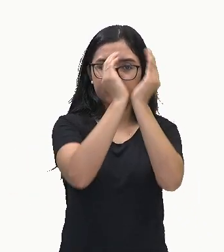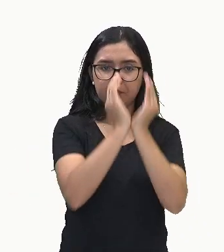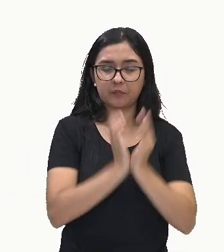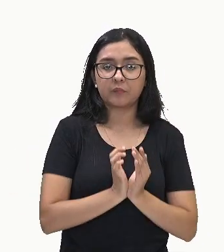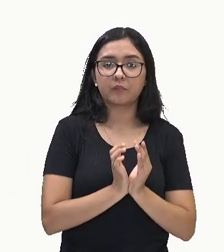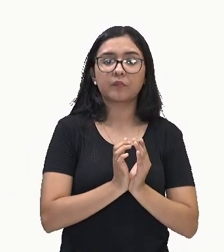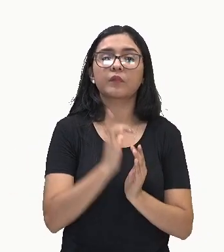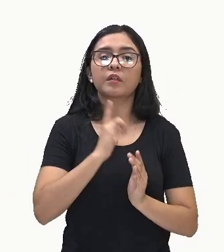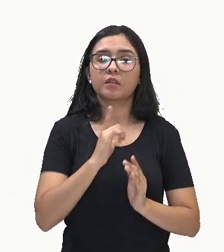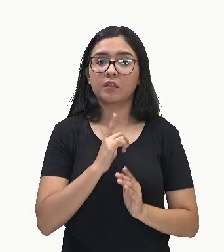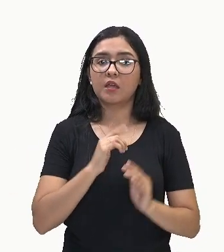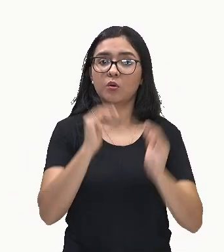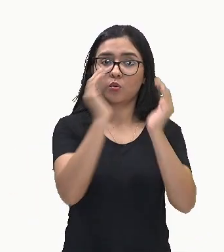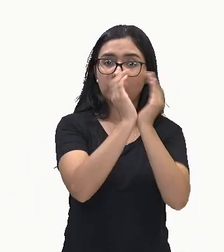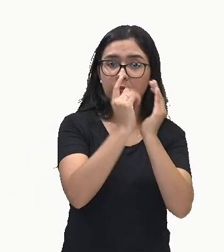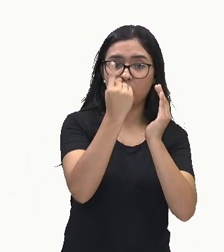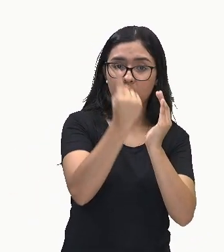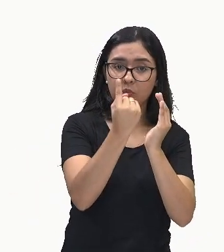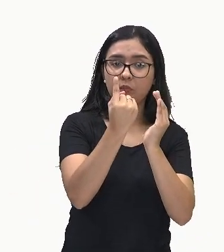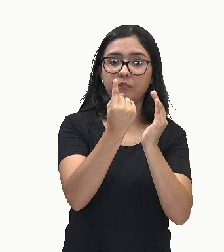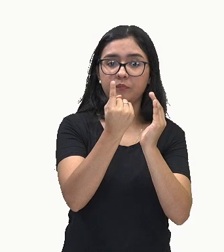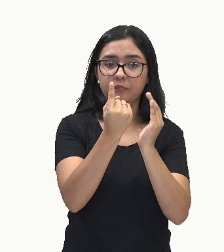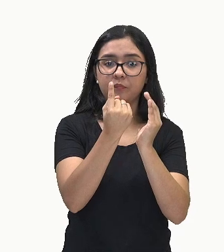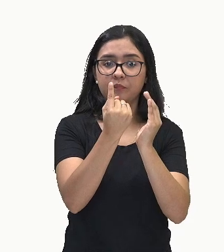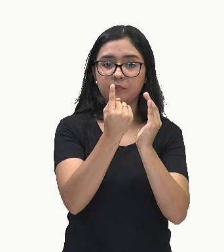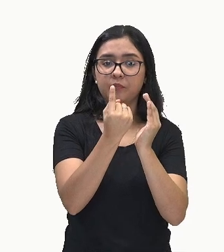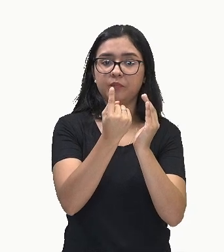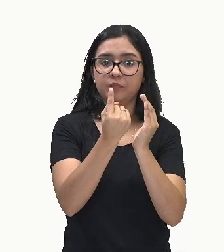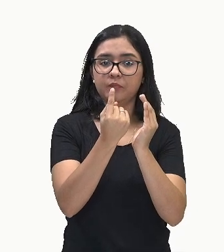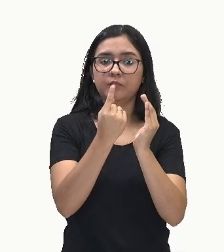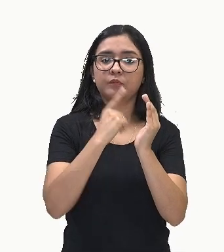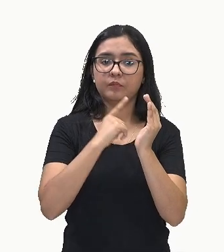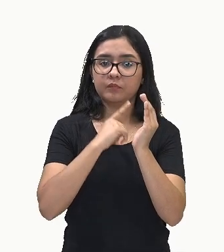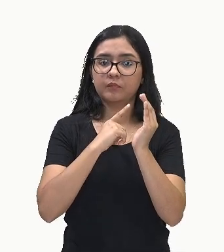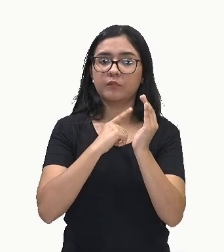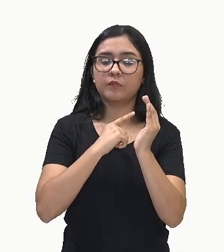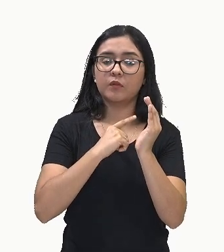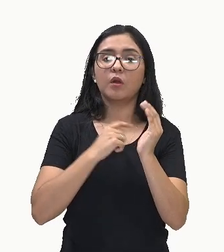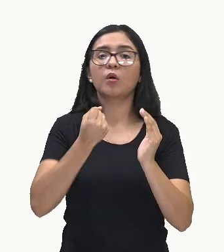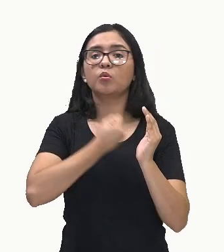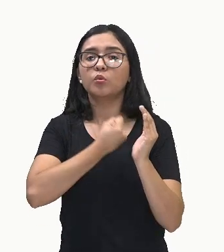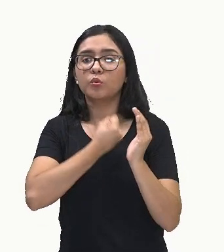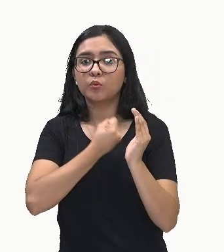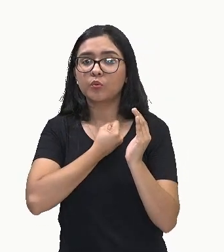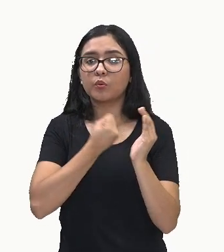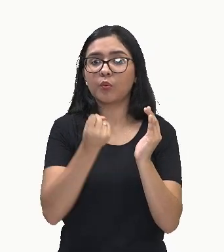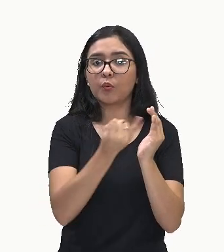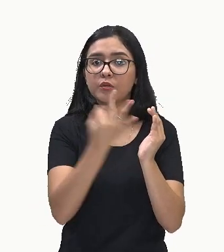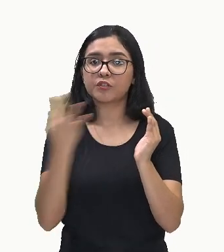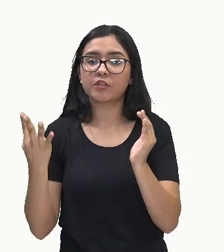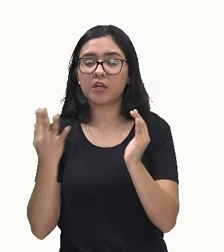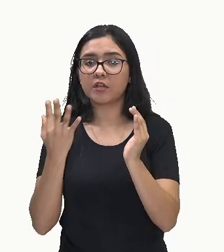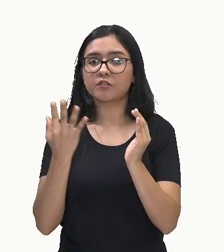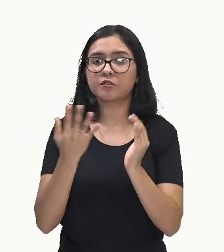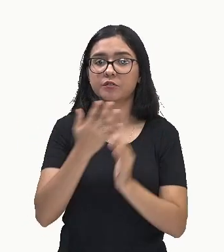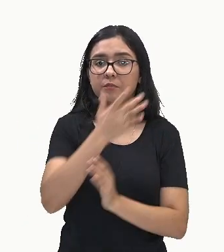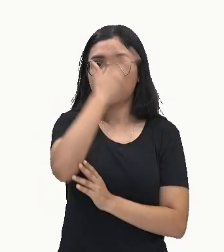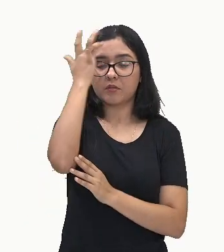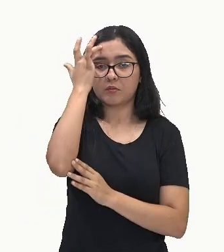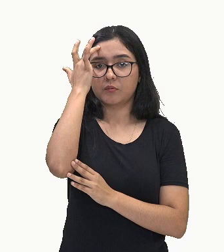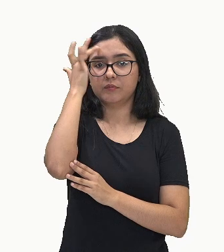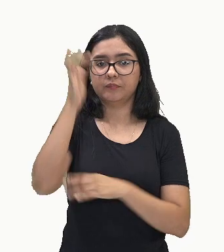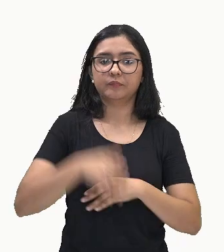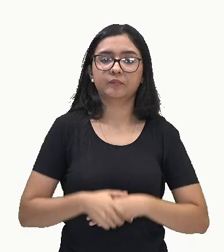aqui né o time um né E o respectivo número de torcedores de um determinado grupo de pessoas